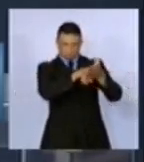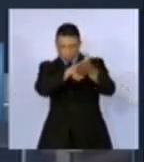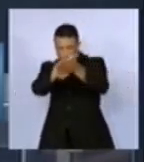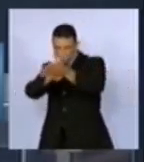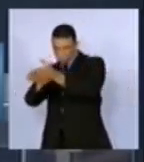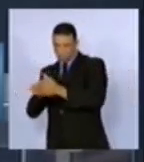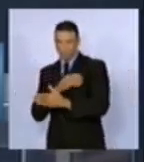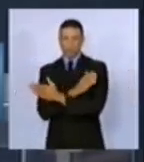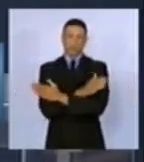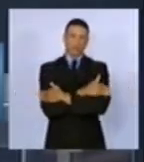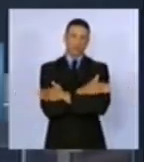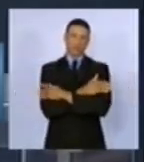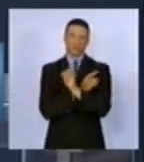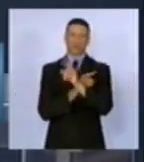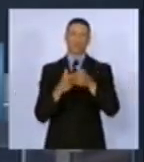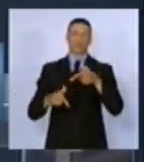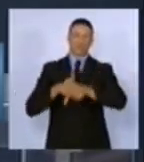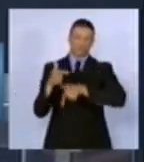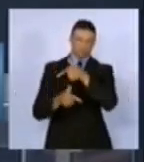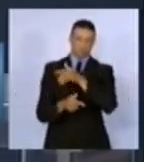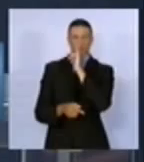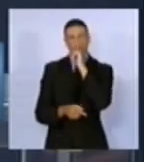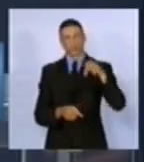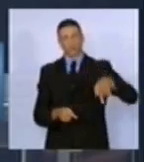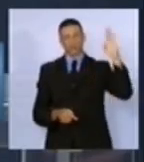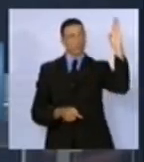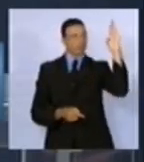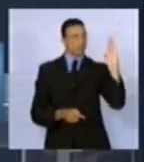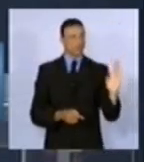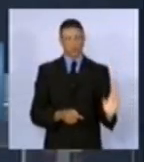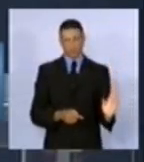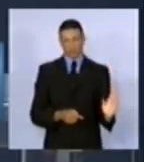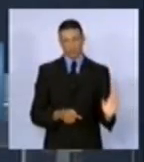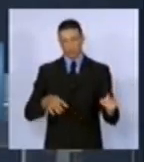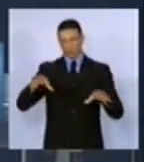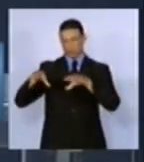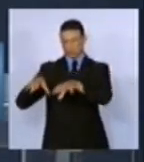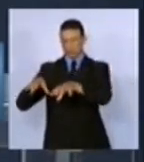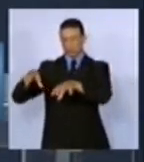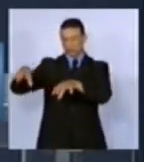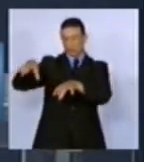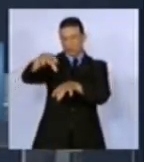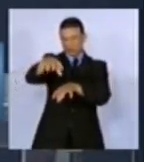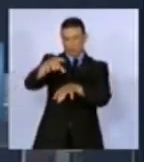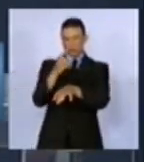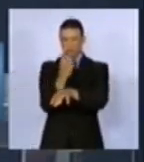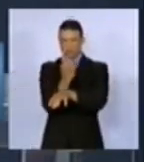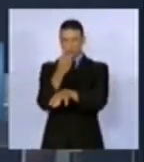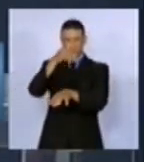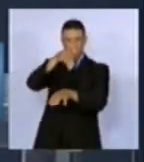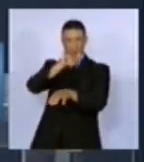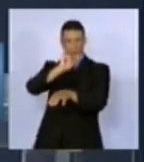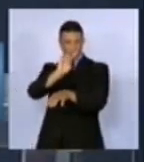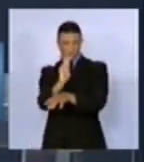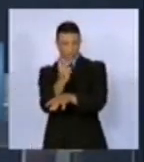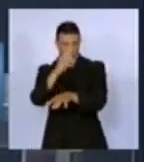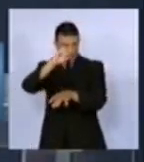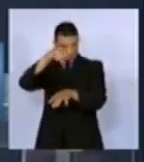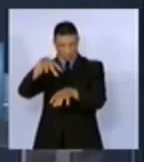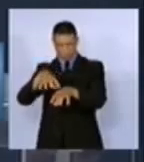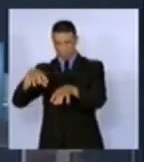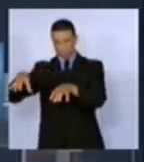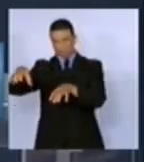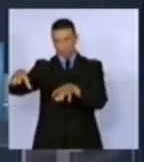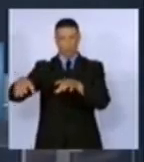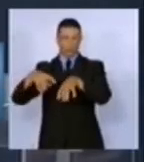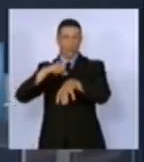eh nota-se que no Brasil como um todo então dos três setores mais de 1 milhão de empregos gerados somente na